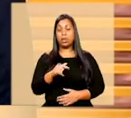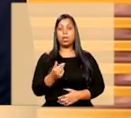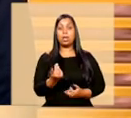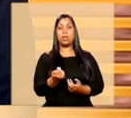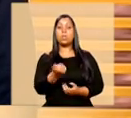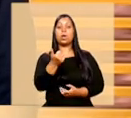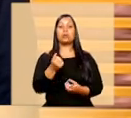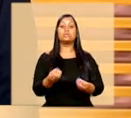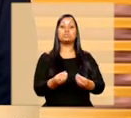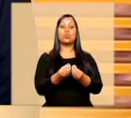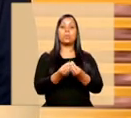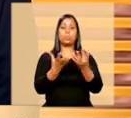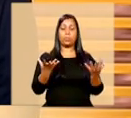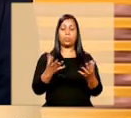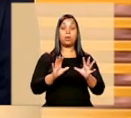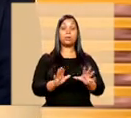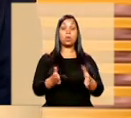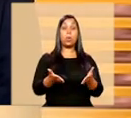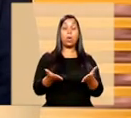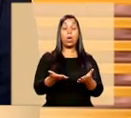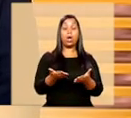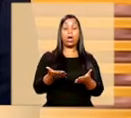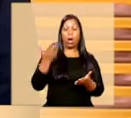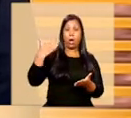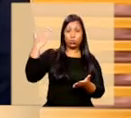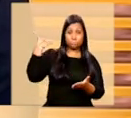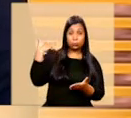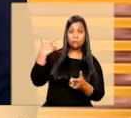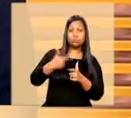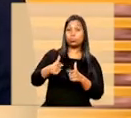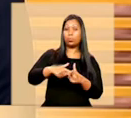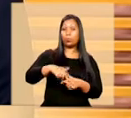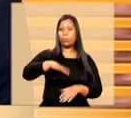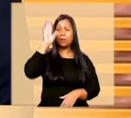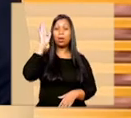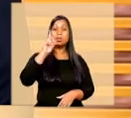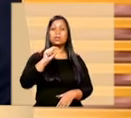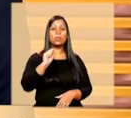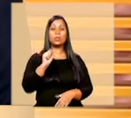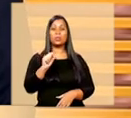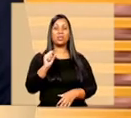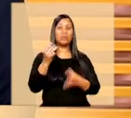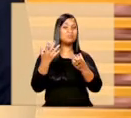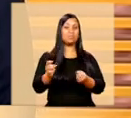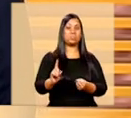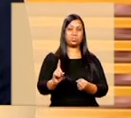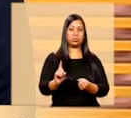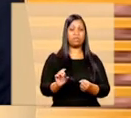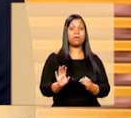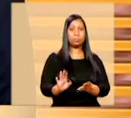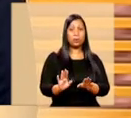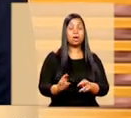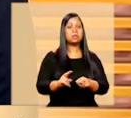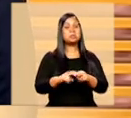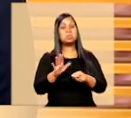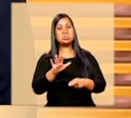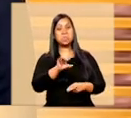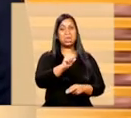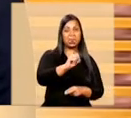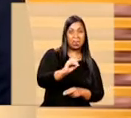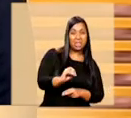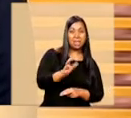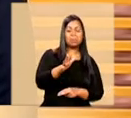um milagre, né? Então, antigamente, o nosso grande problema era realmente a rejeição, né? Mas por volta da década